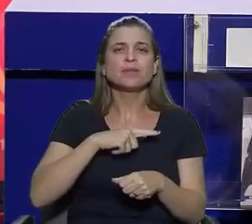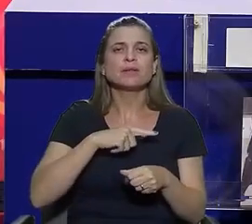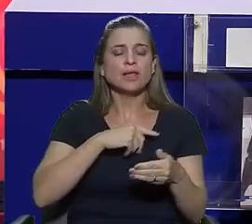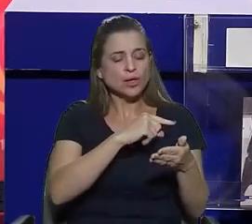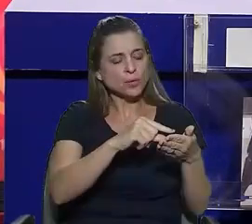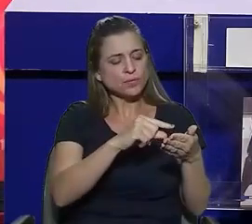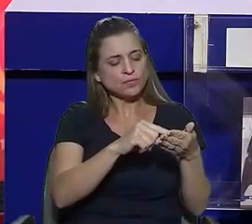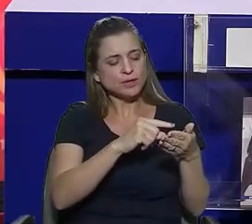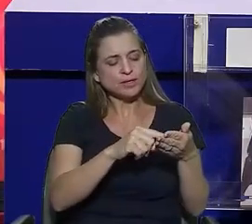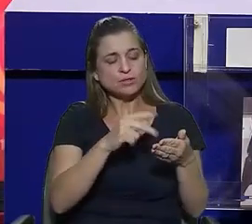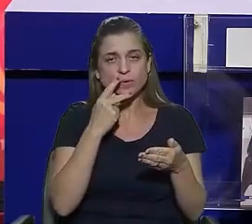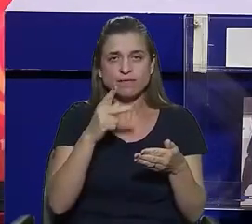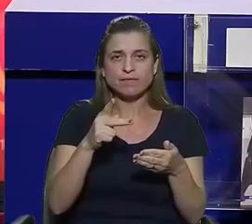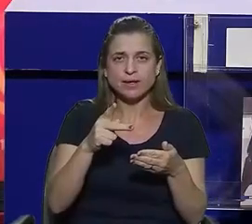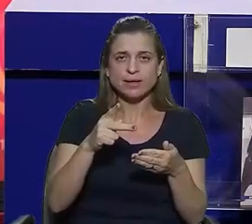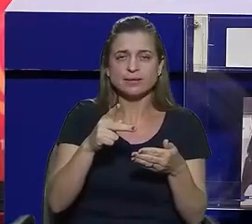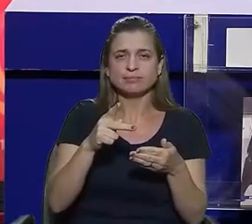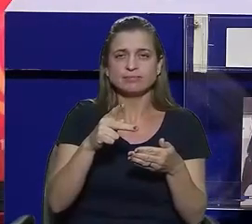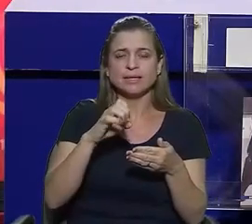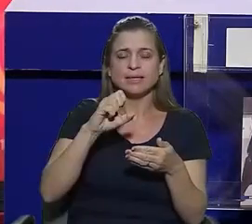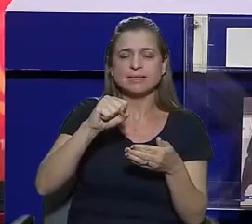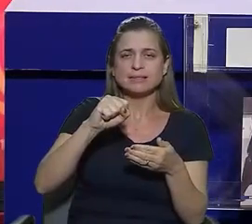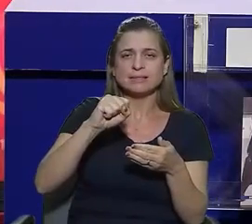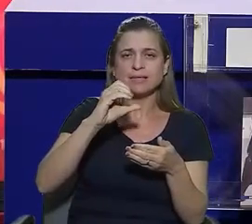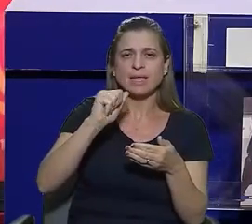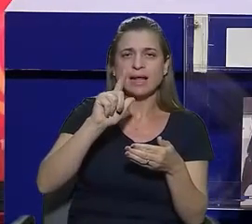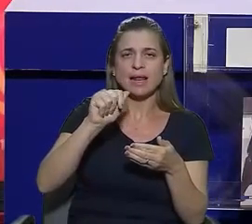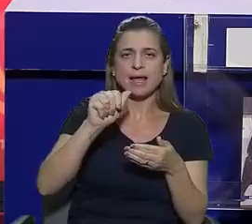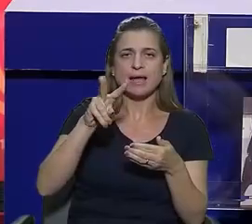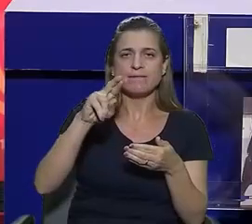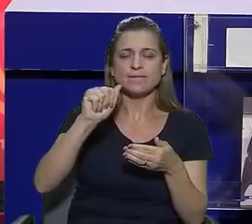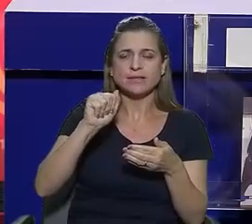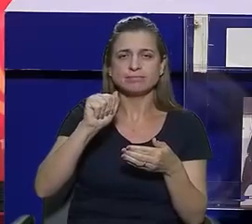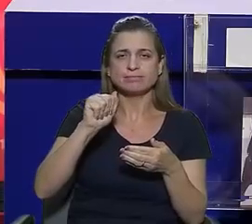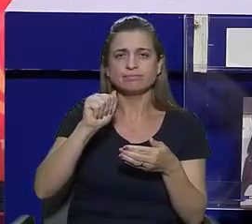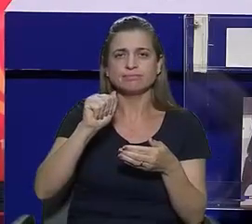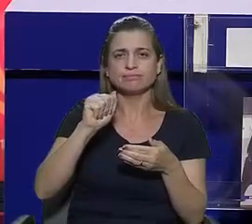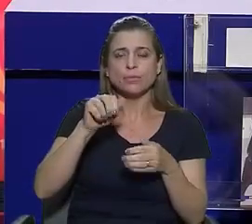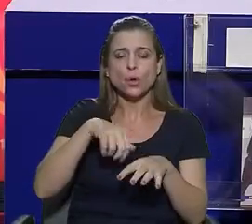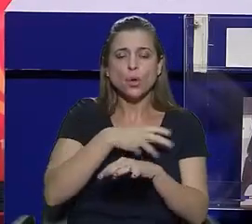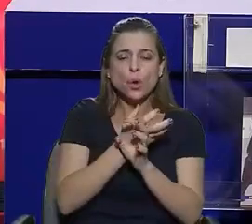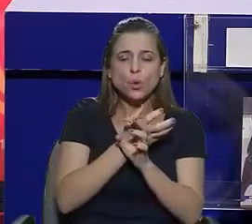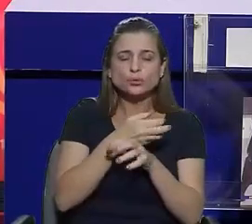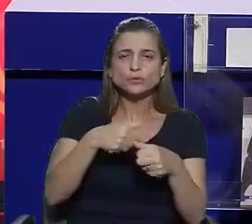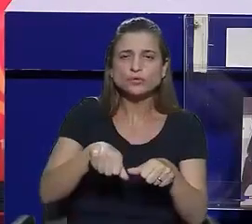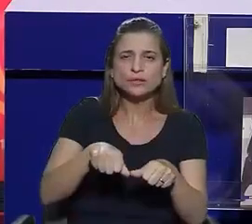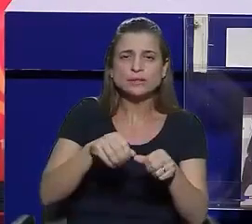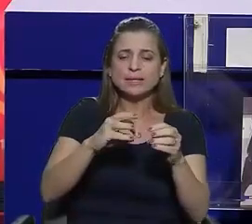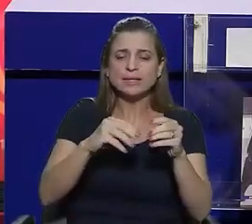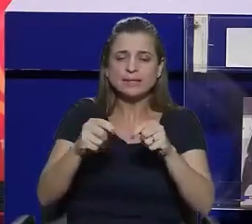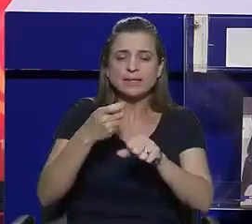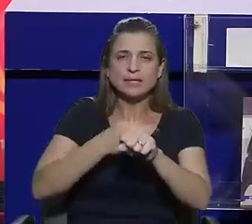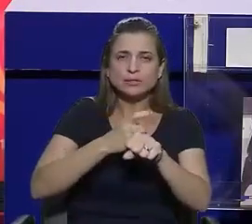escalavra o outro e se devoram, e sobra um osso no solo duro. Um escalavra o outro,